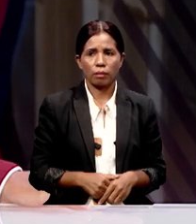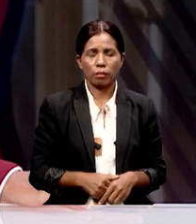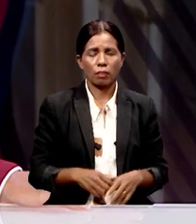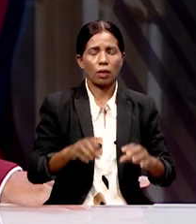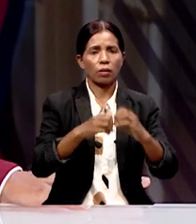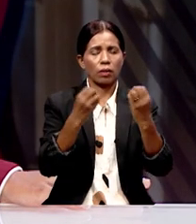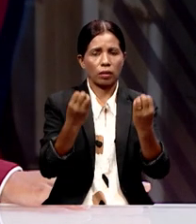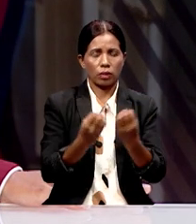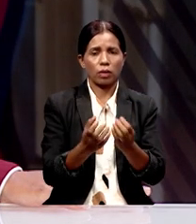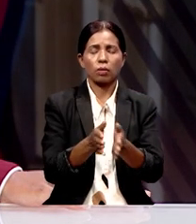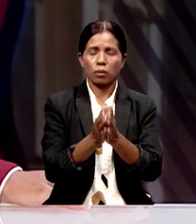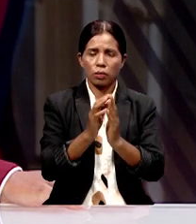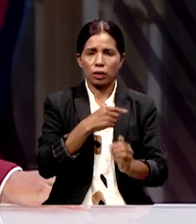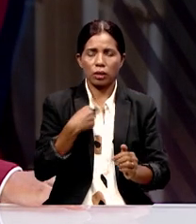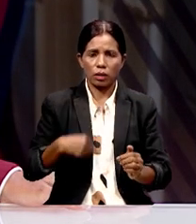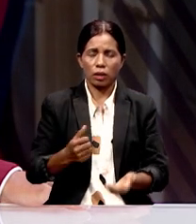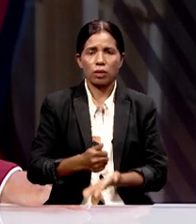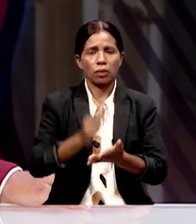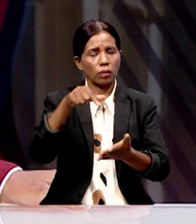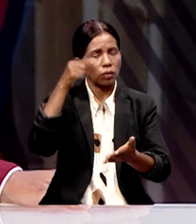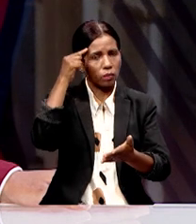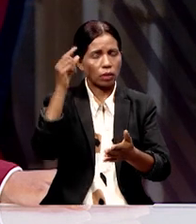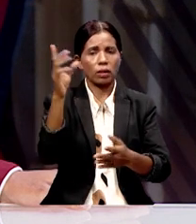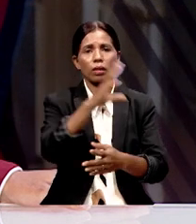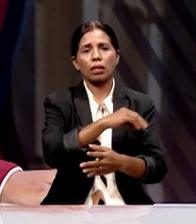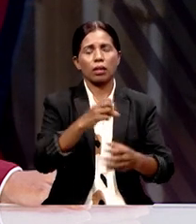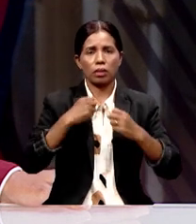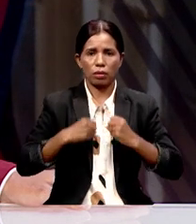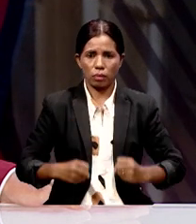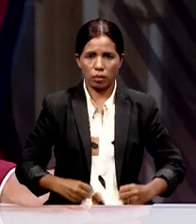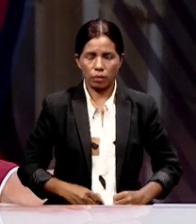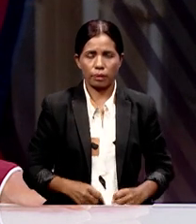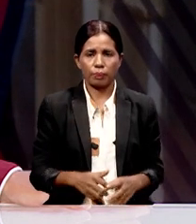Organizasaun Não Governamentál husi Xina se apoiu Governu e setór saúde.